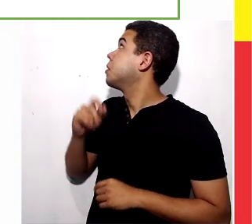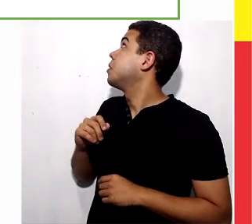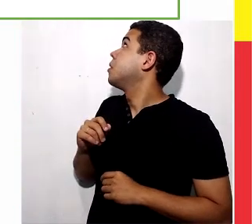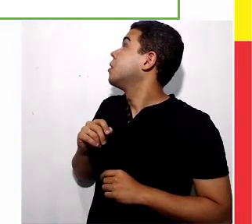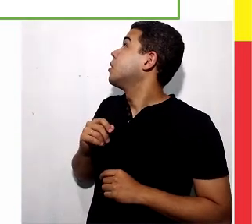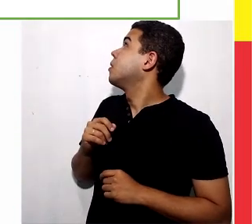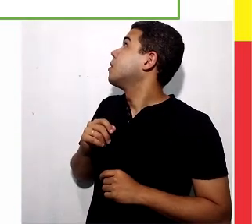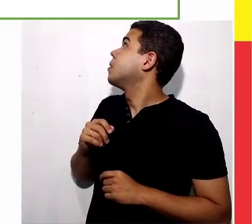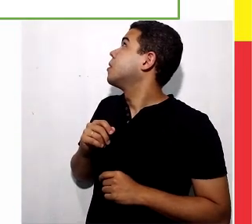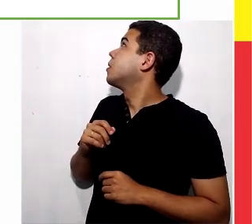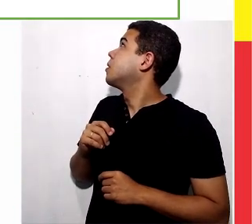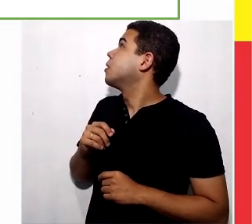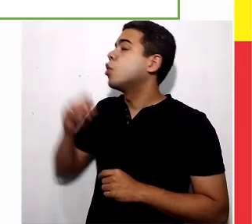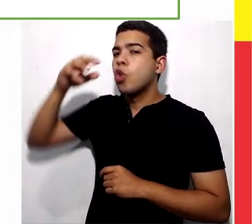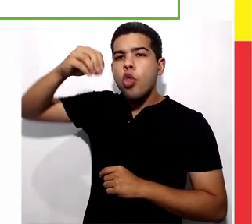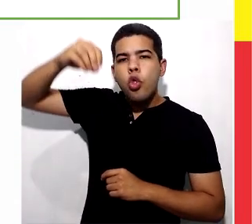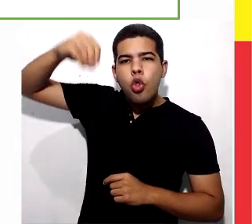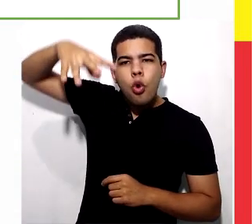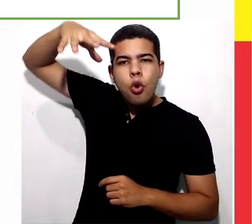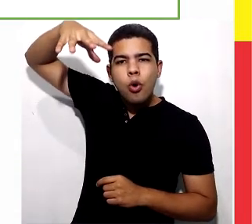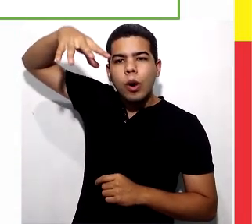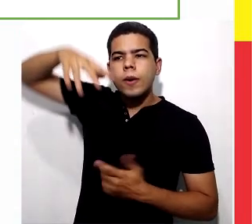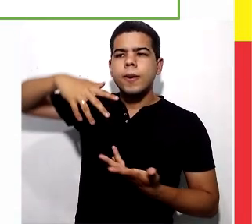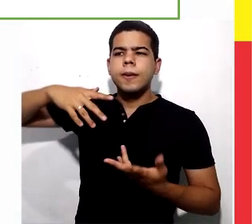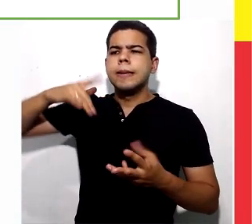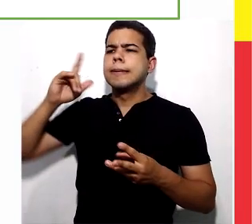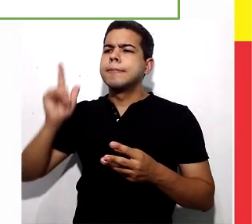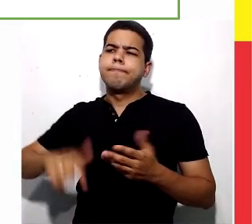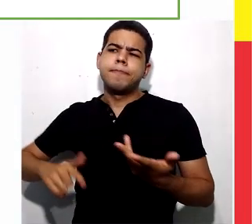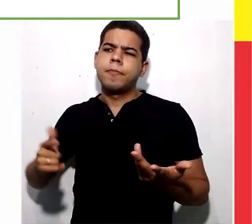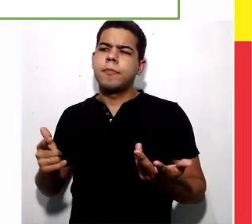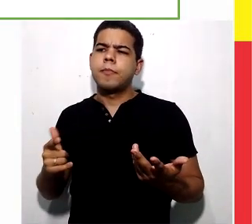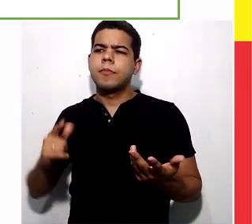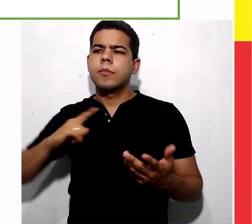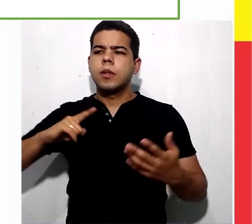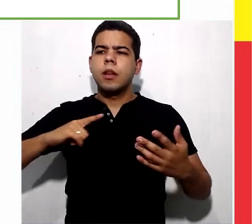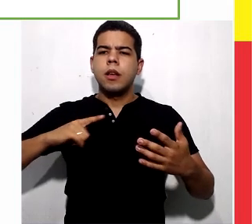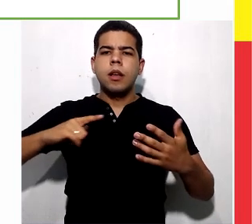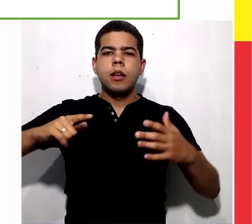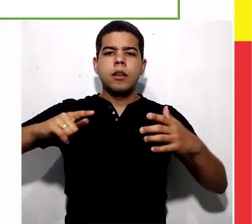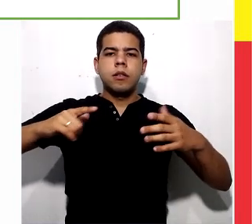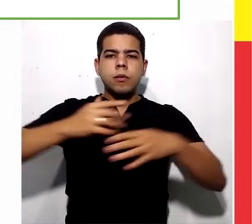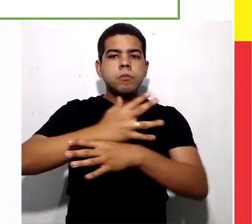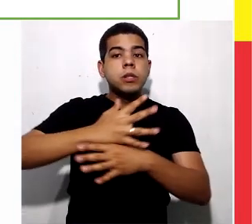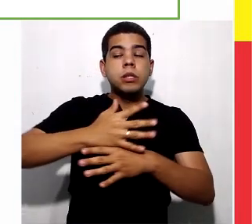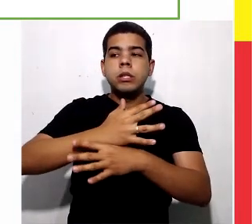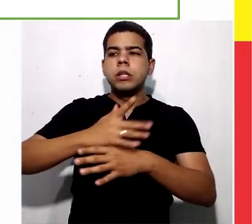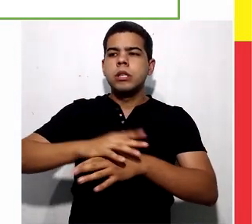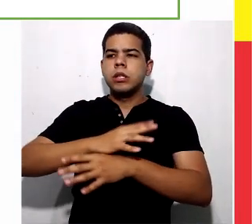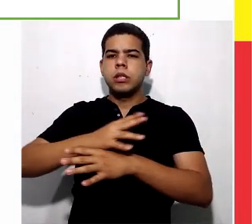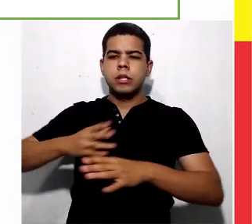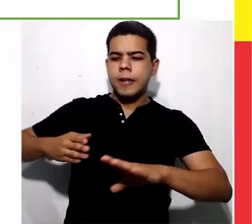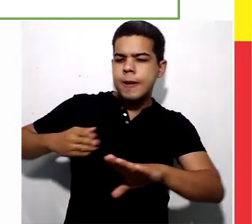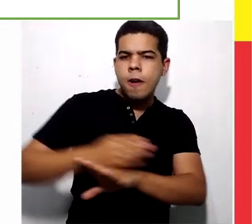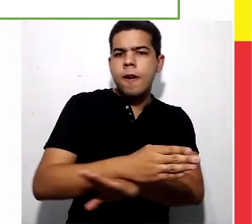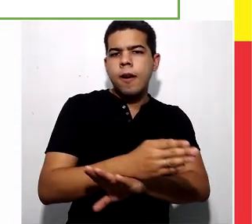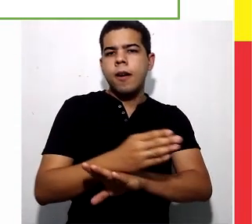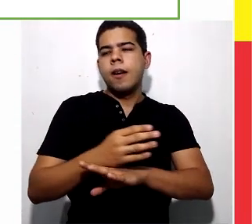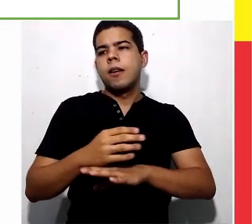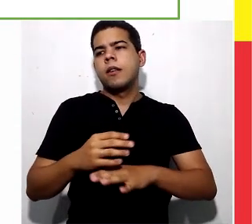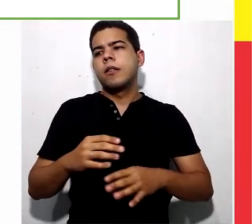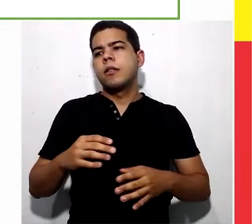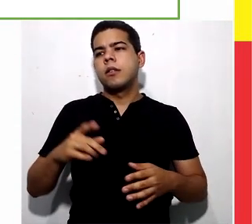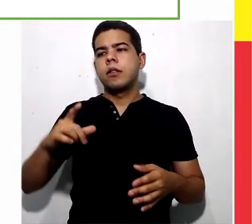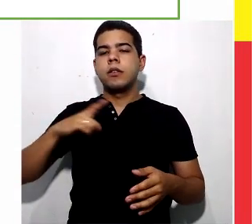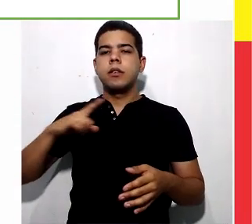O Lustre em 1946, teve também A Cidade Sitiada, em 1949, Laços de